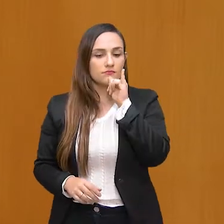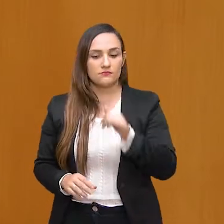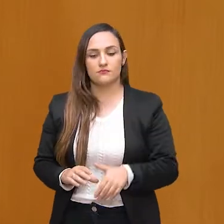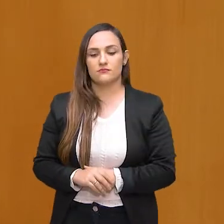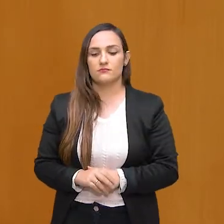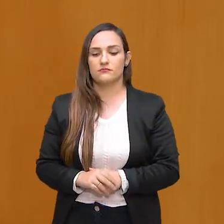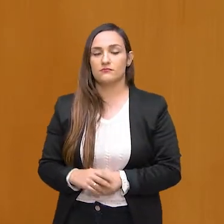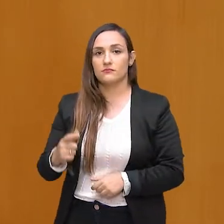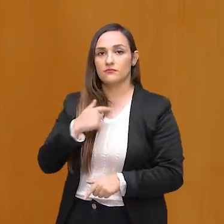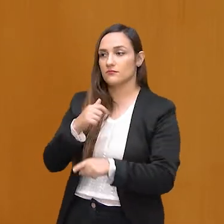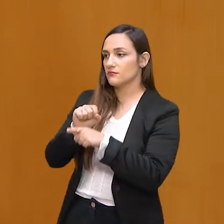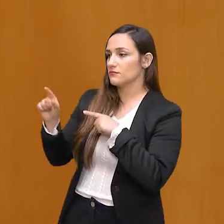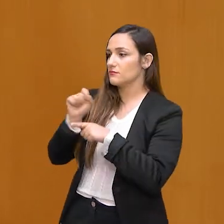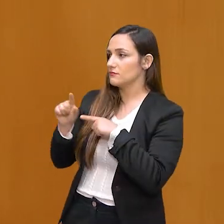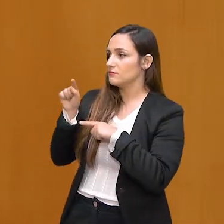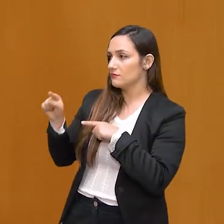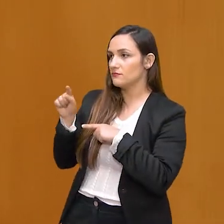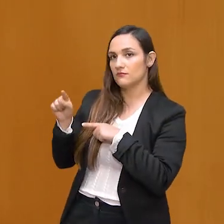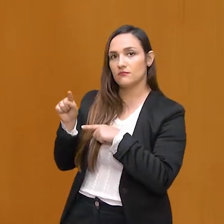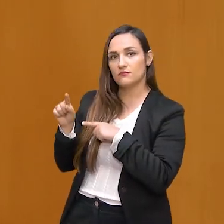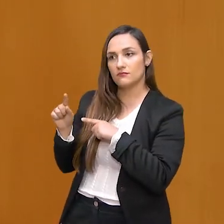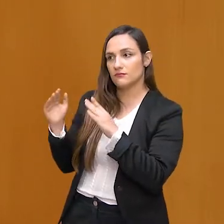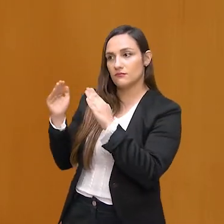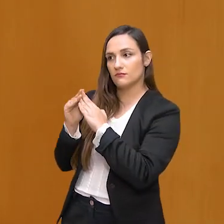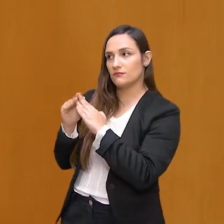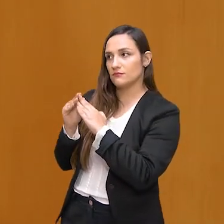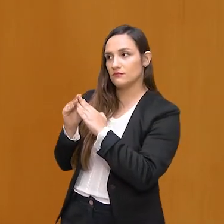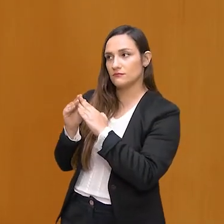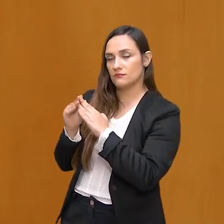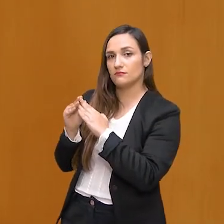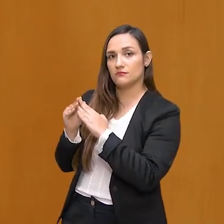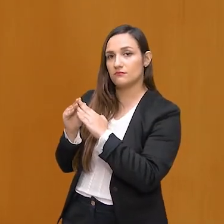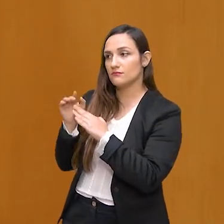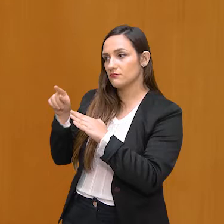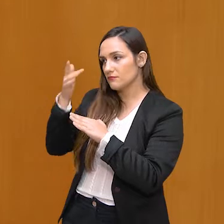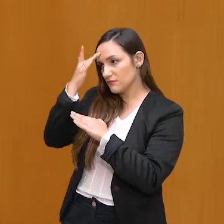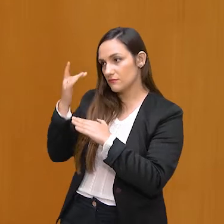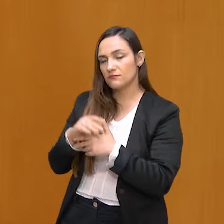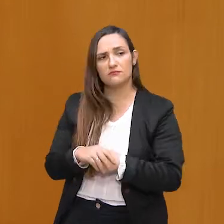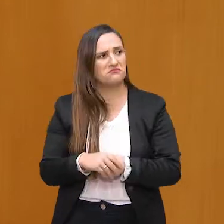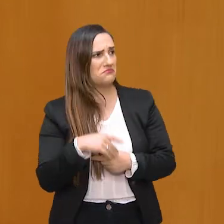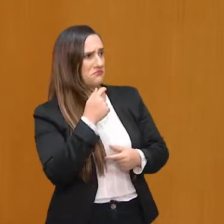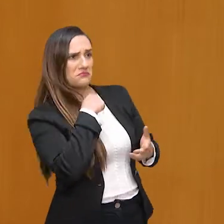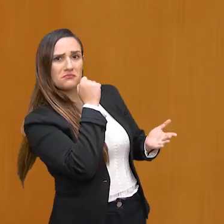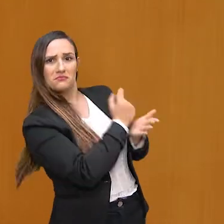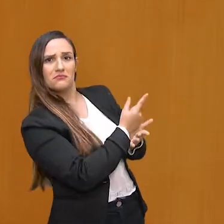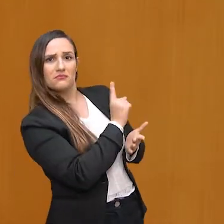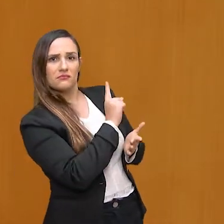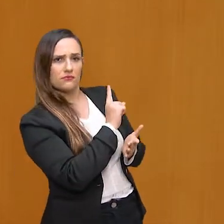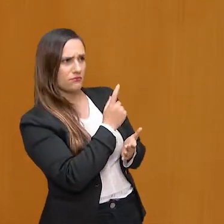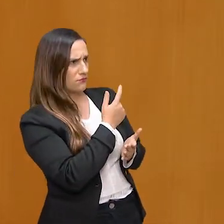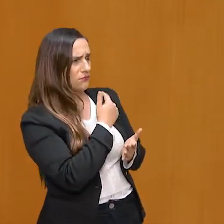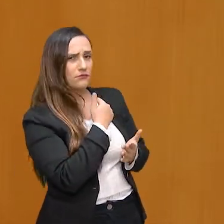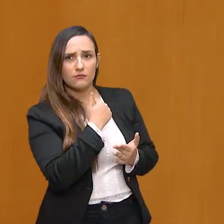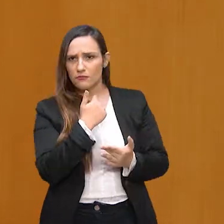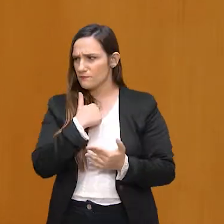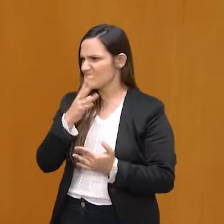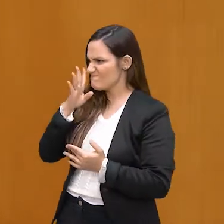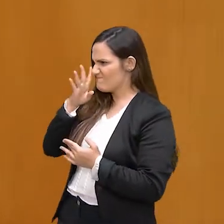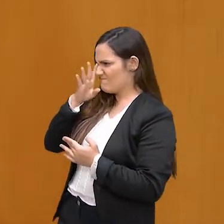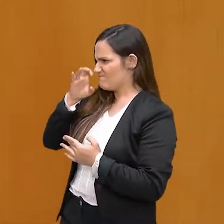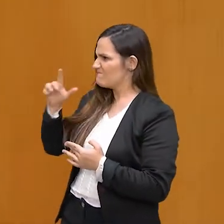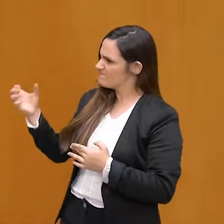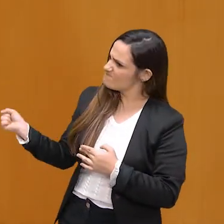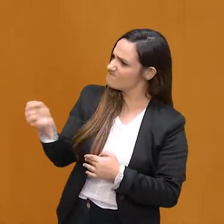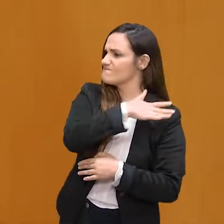pessoa aluga um imóvel e o inquilino não está pagando, ele não pode ir lá e tirar o inquilino à força. Ele vai ter